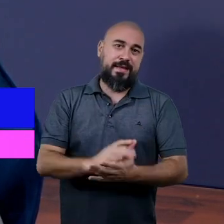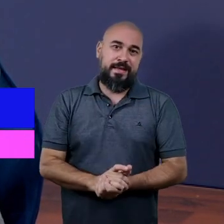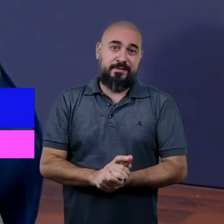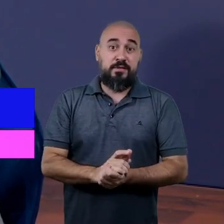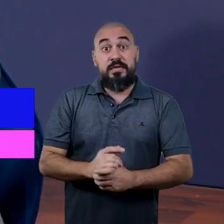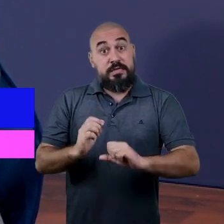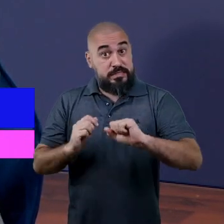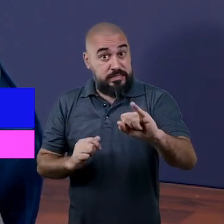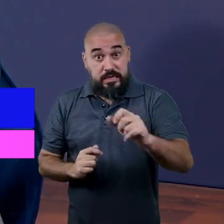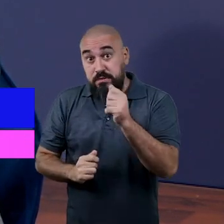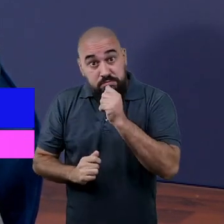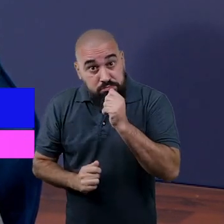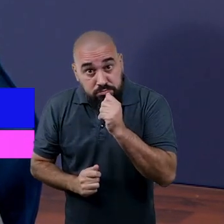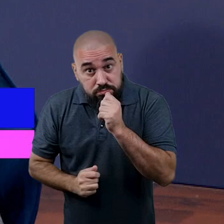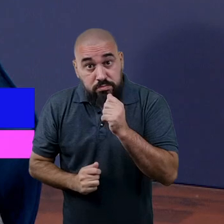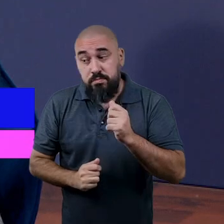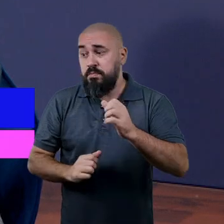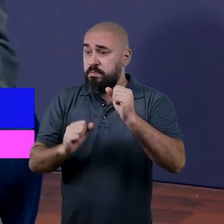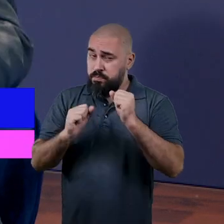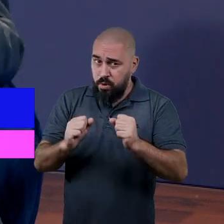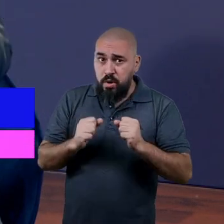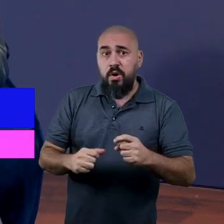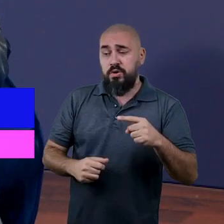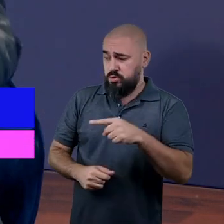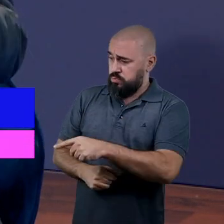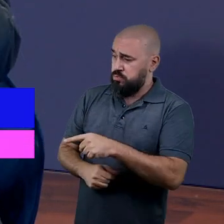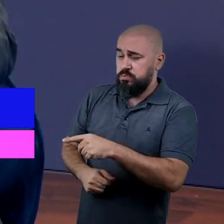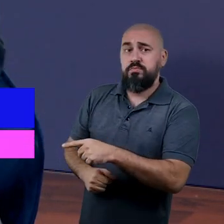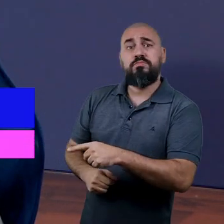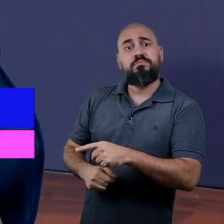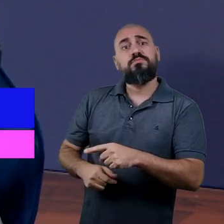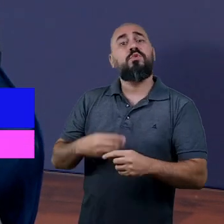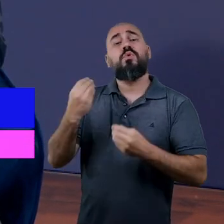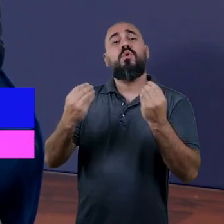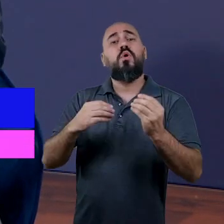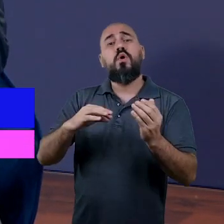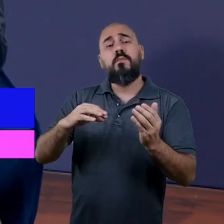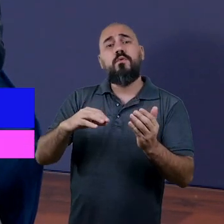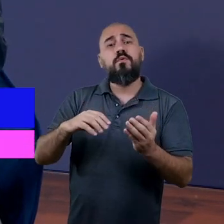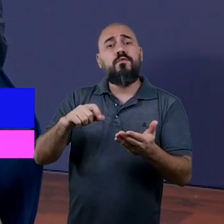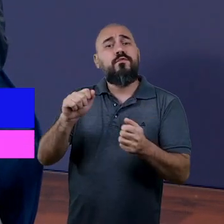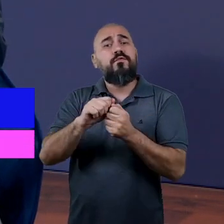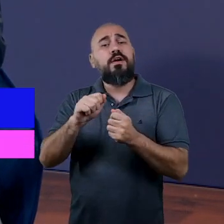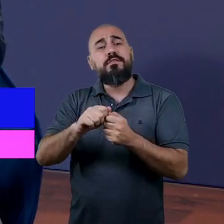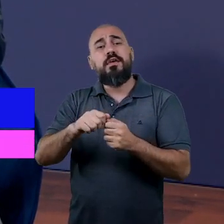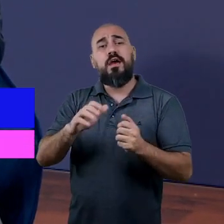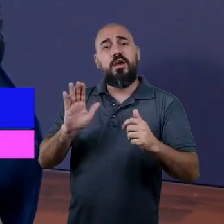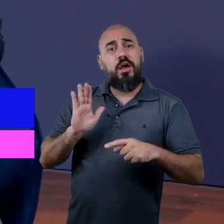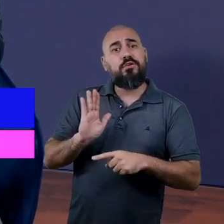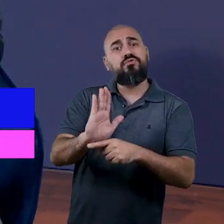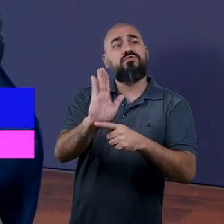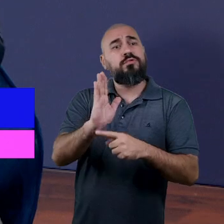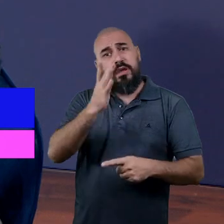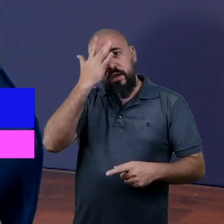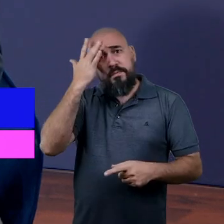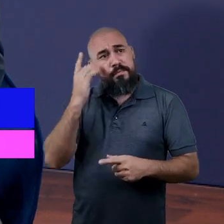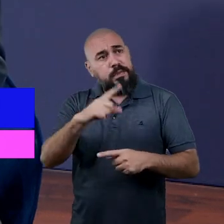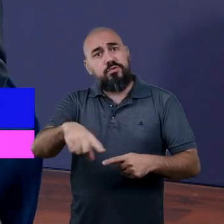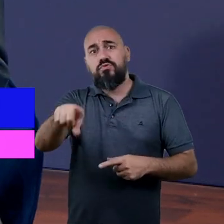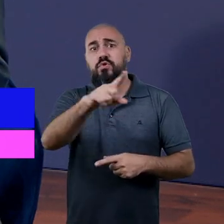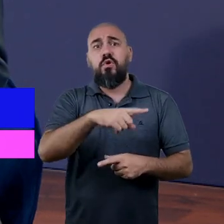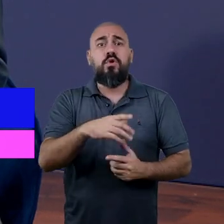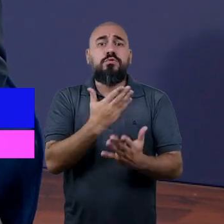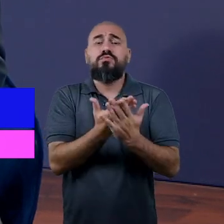passando aqui embaixo na tela agora, como você pode tornar-se alguém, parte da nossa família, envolvido